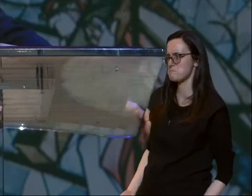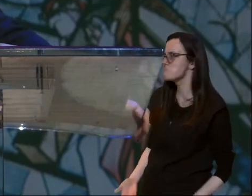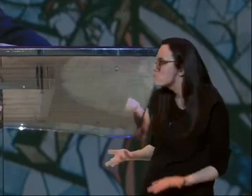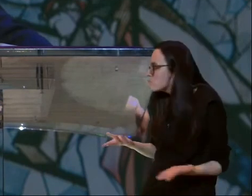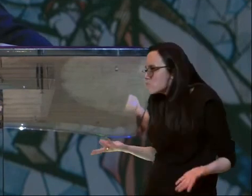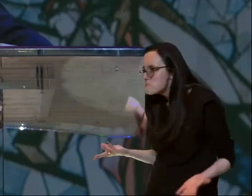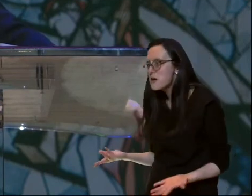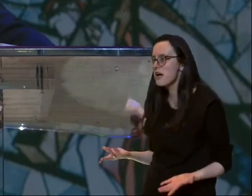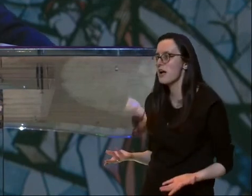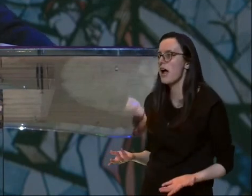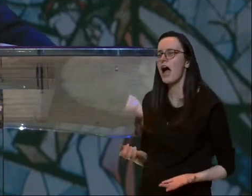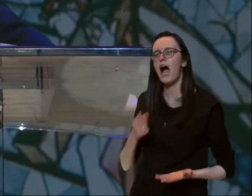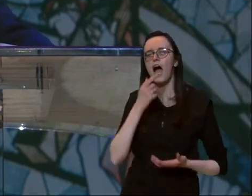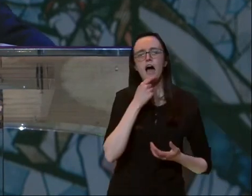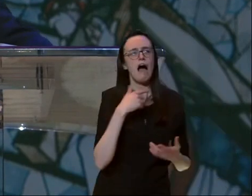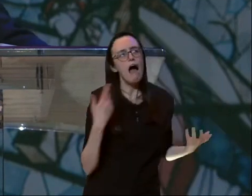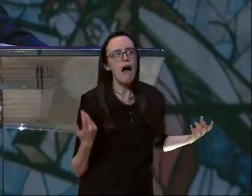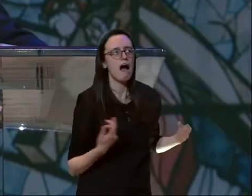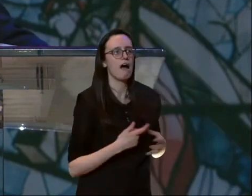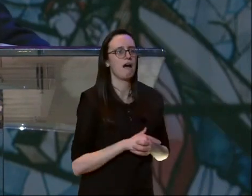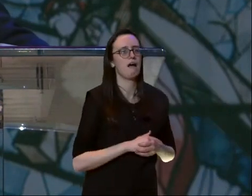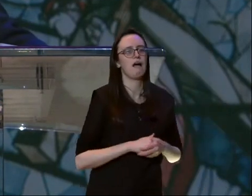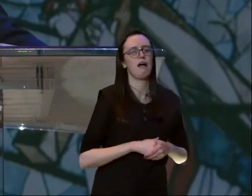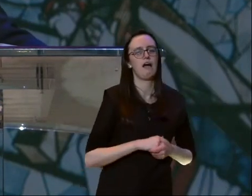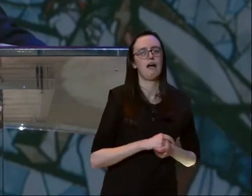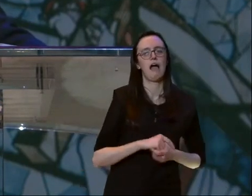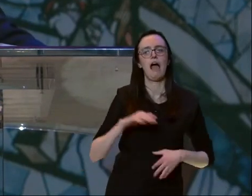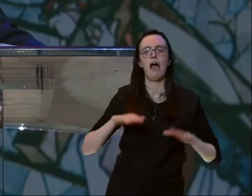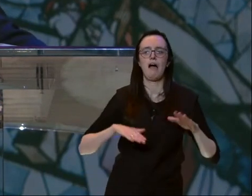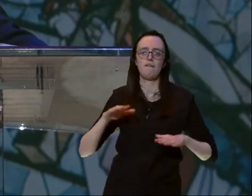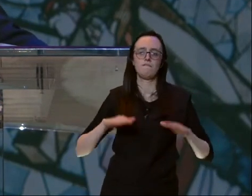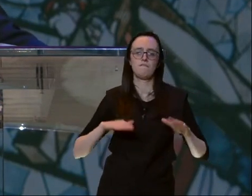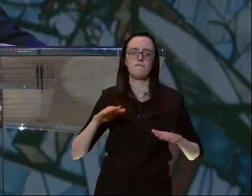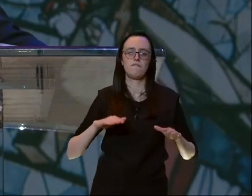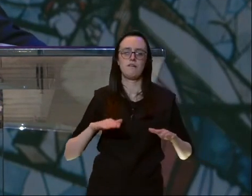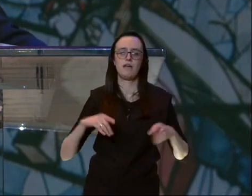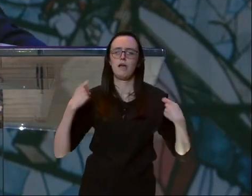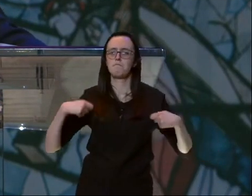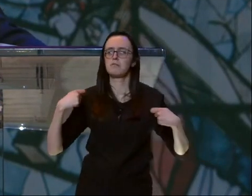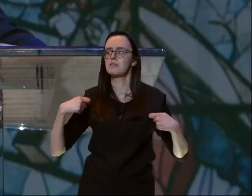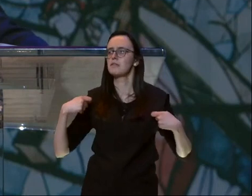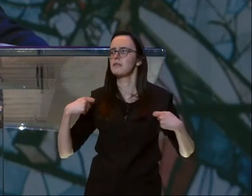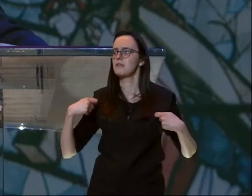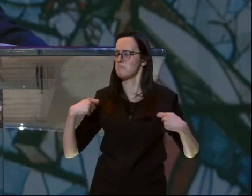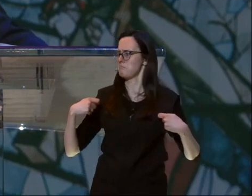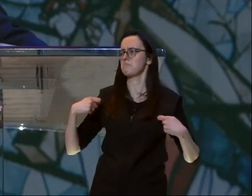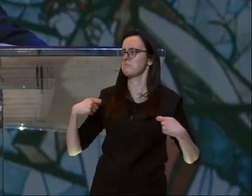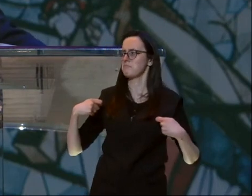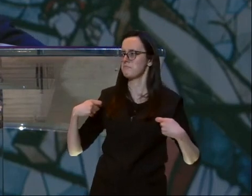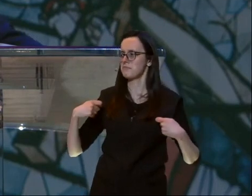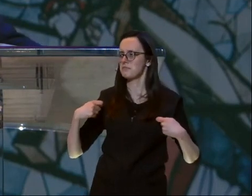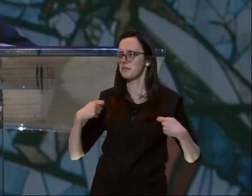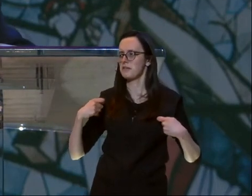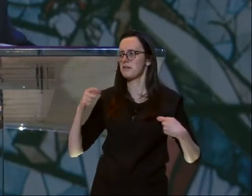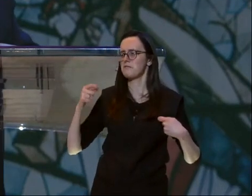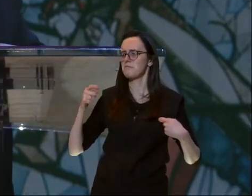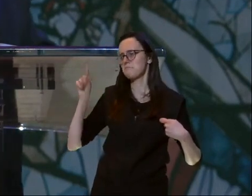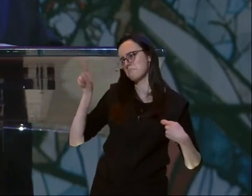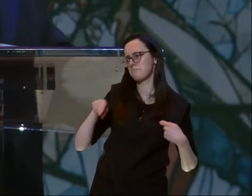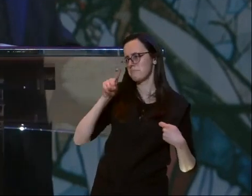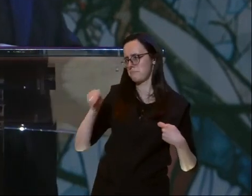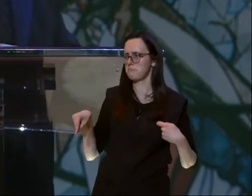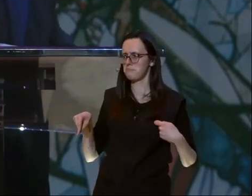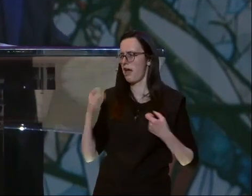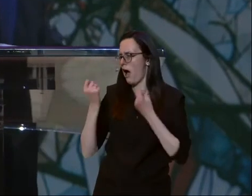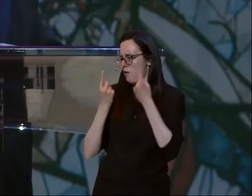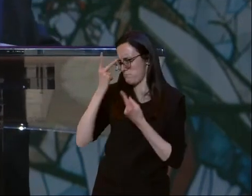que a gente é obrigado, às vezes, a eliminar algumas pessoas. Eu fui perguntar como é que